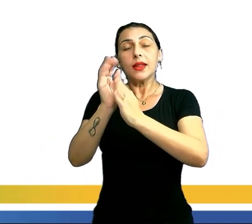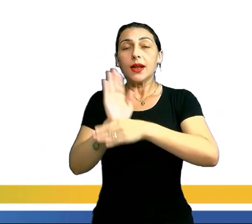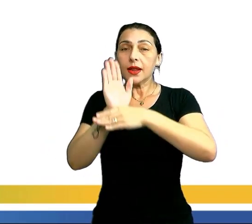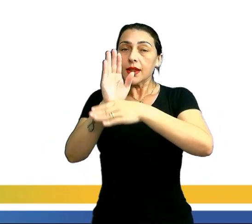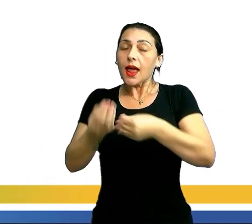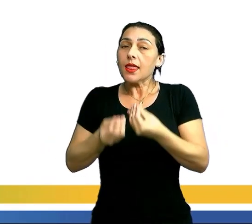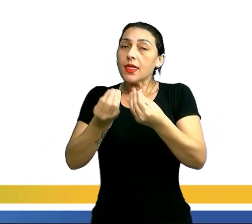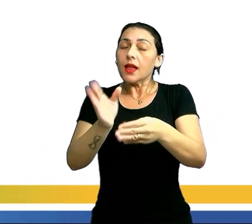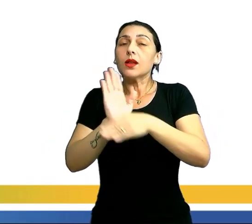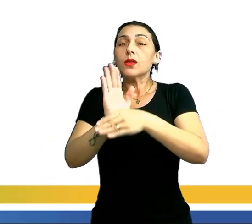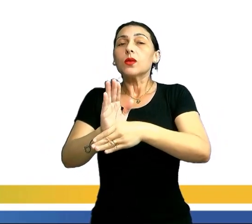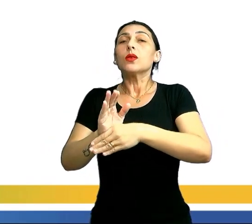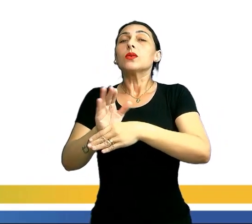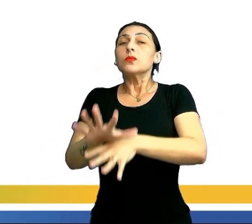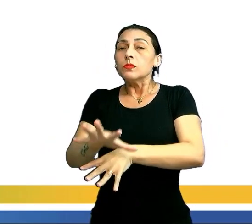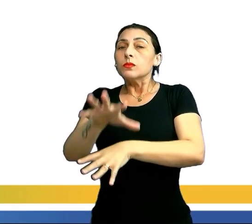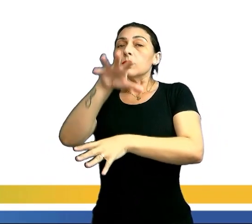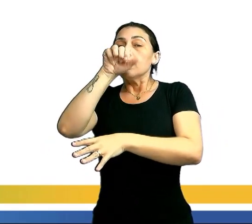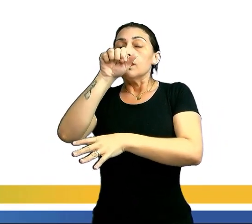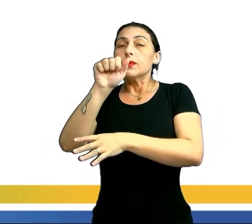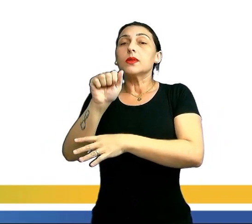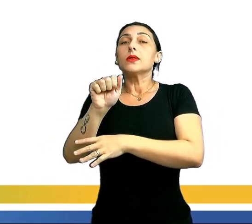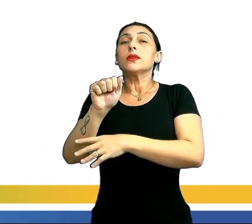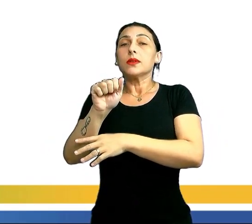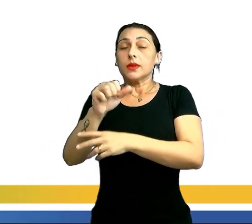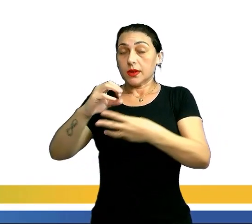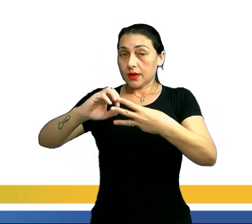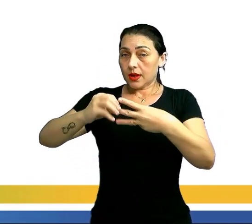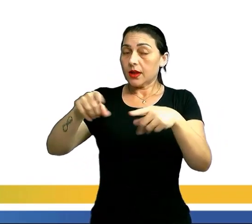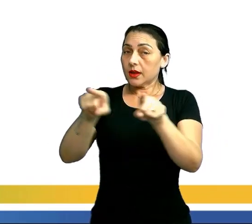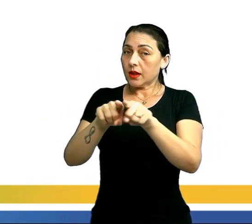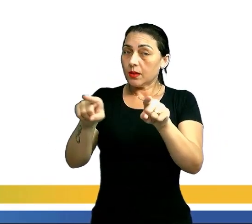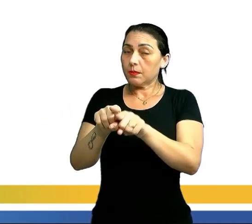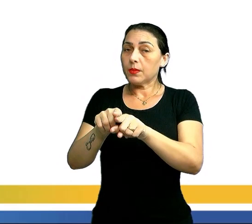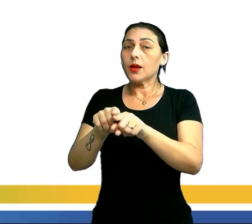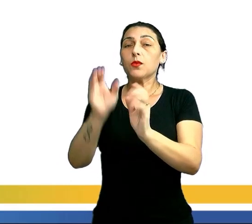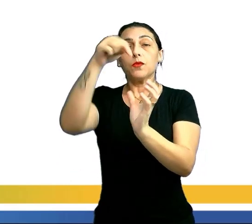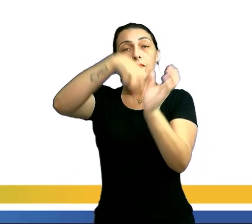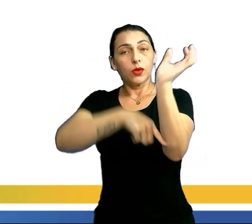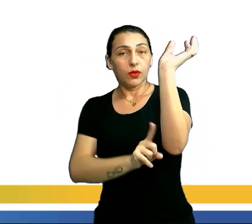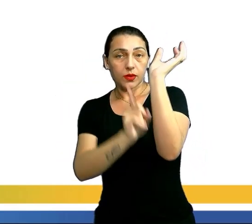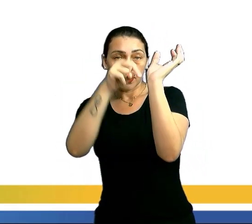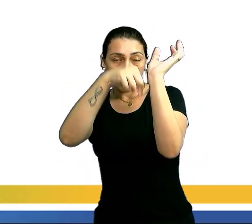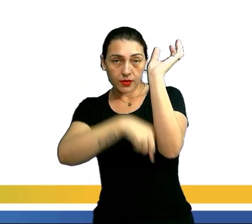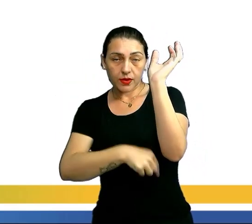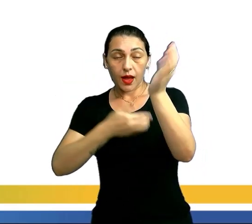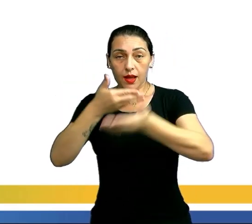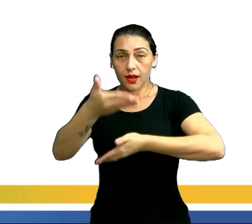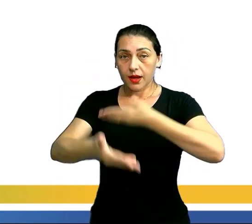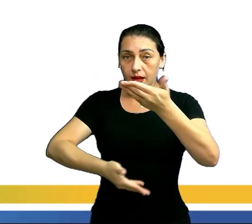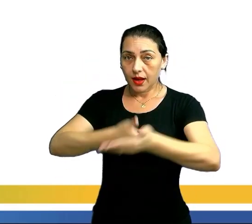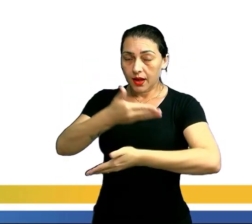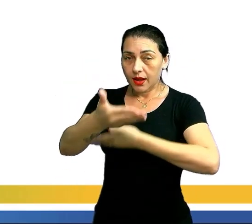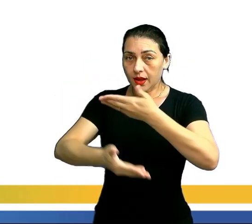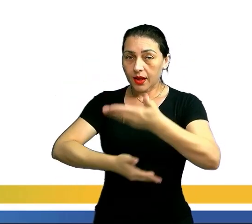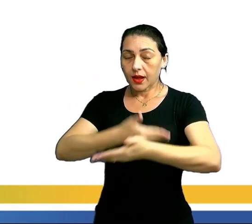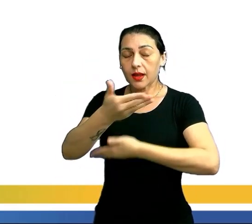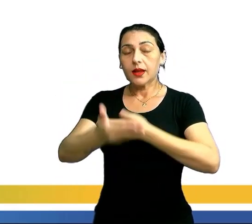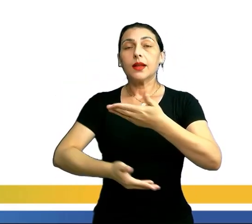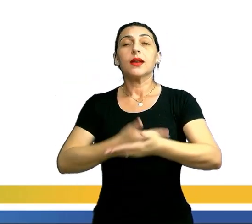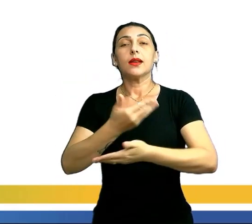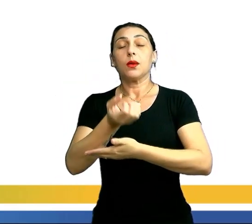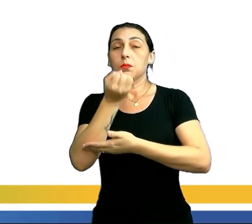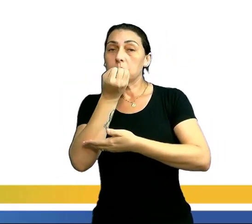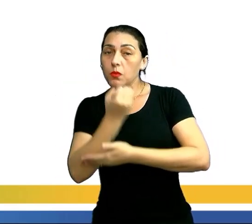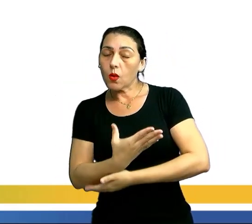energético através do processo de respiração celular ou do processo de fotossíntese. A relação mutuamente